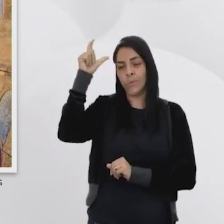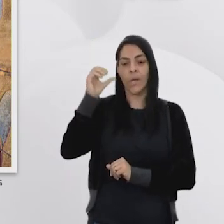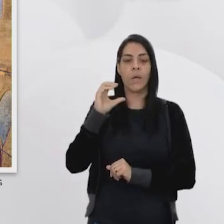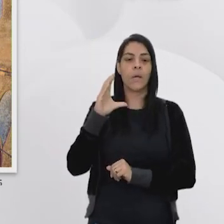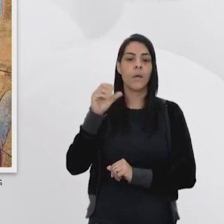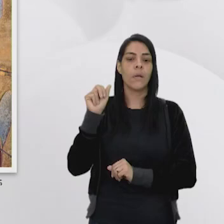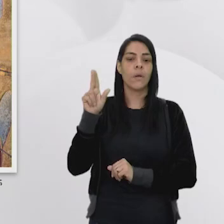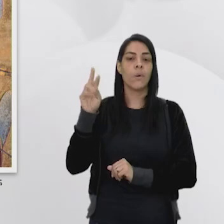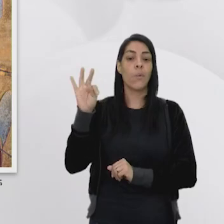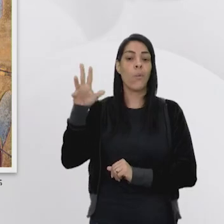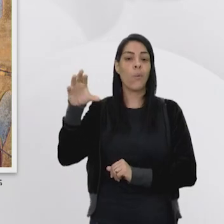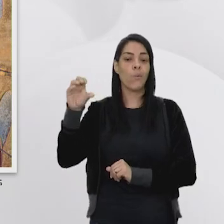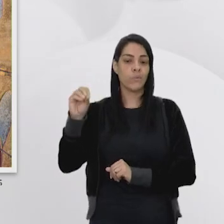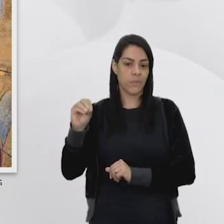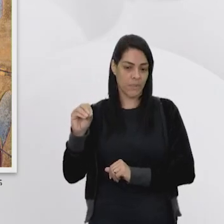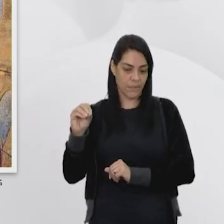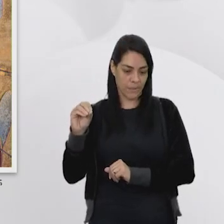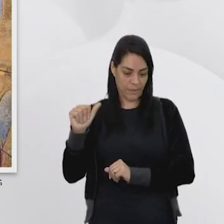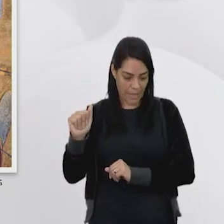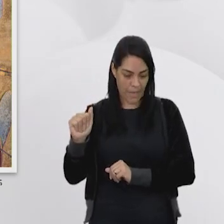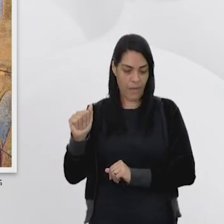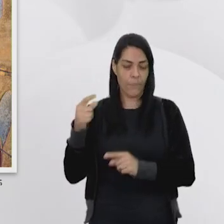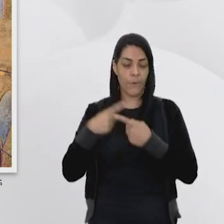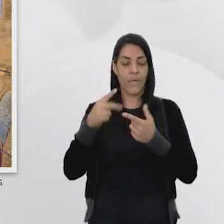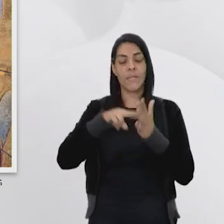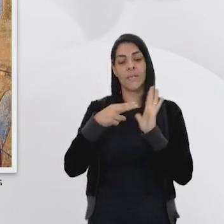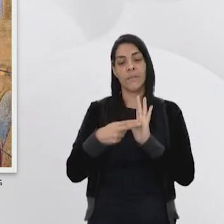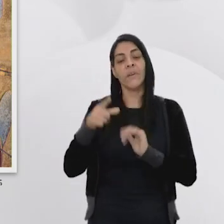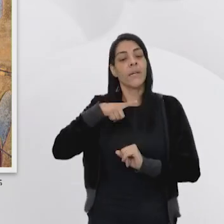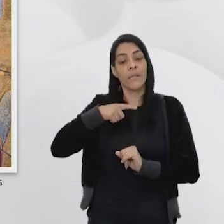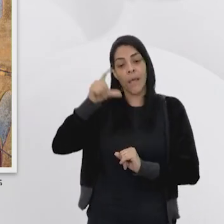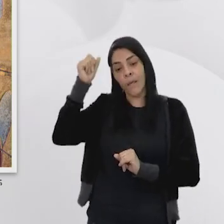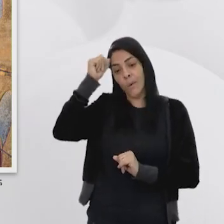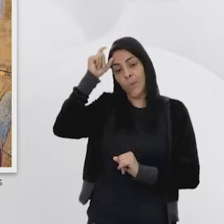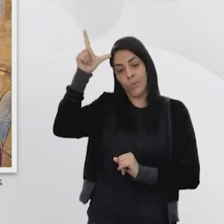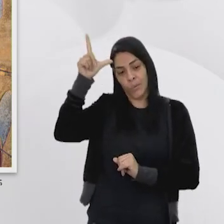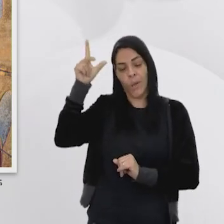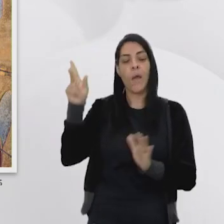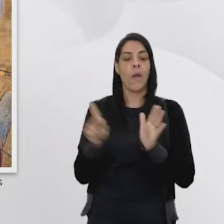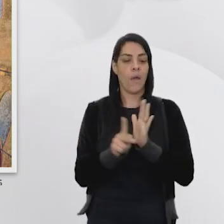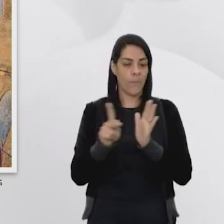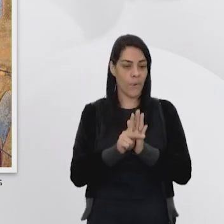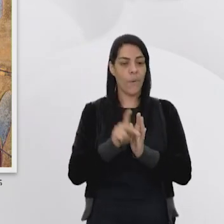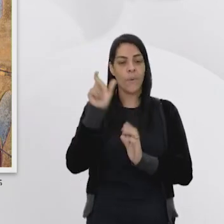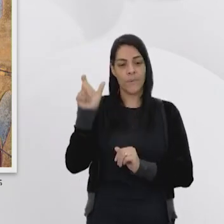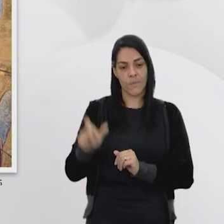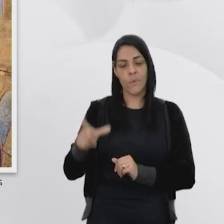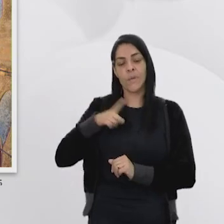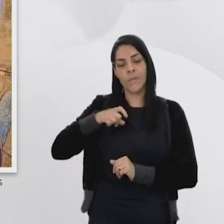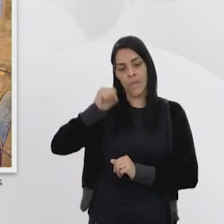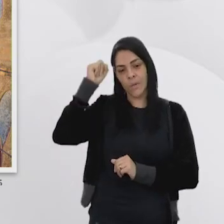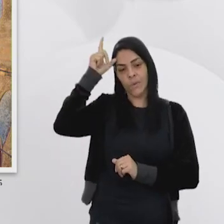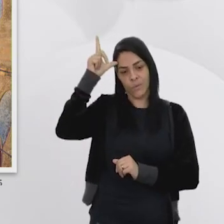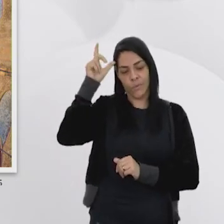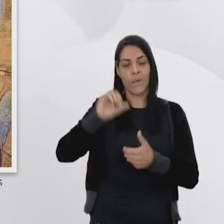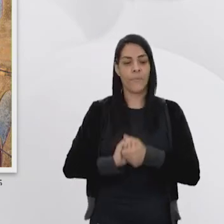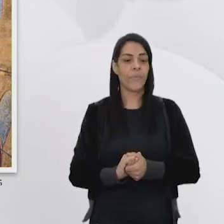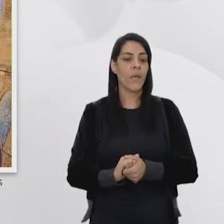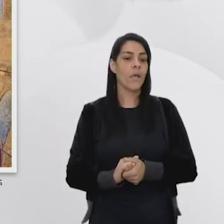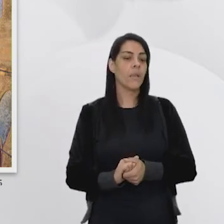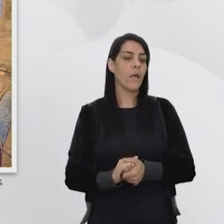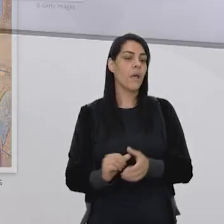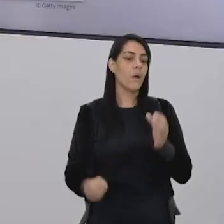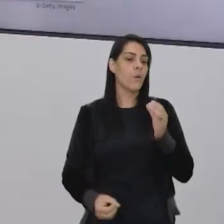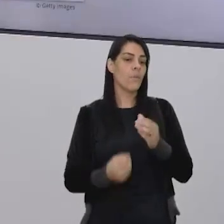culta. Então, todo esse contexto que coloca a cultura para além de ser uma criação humana